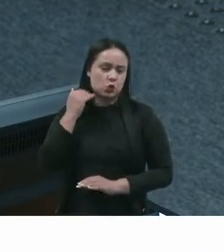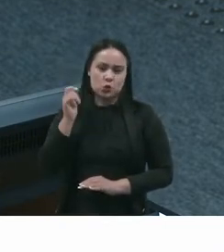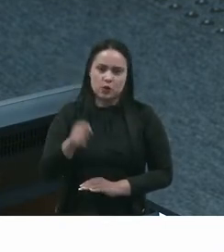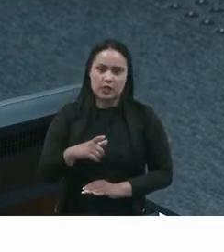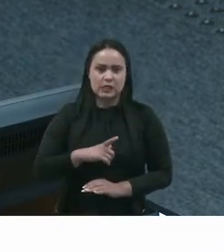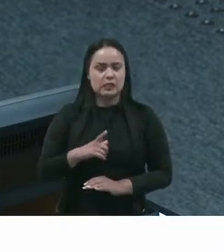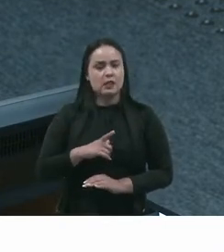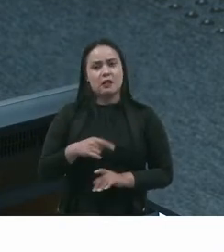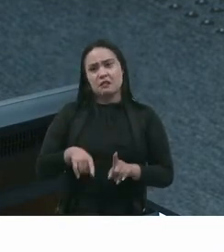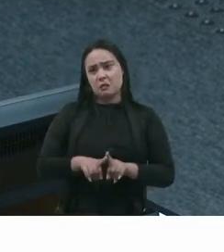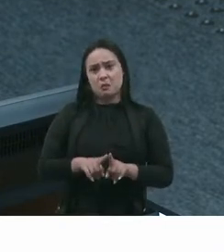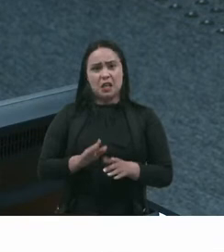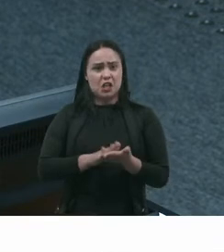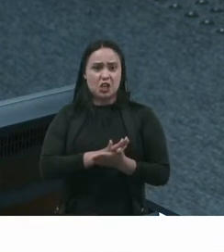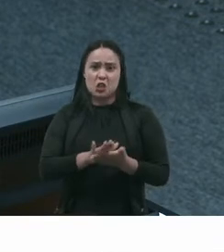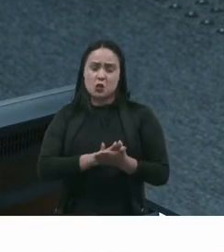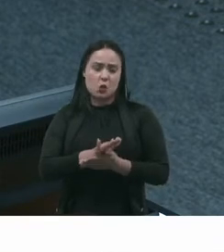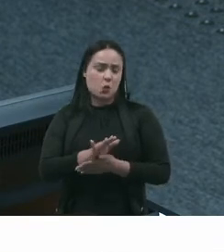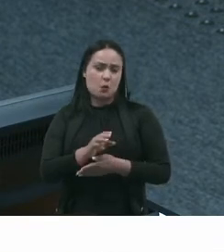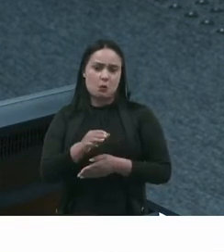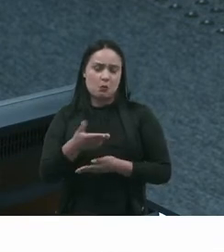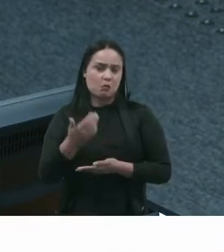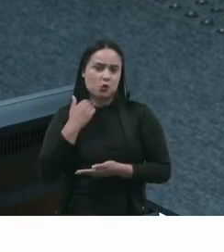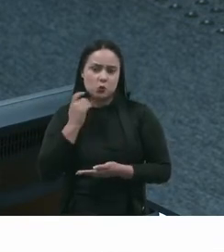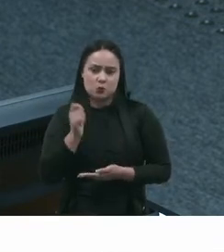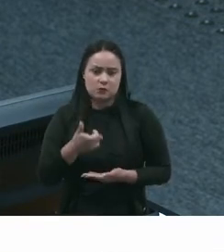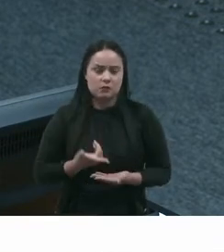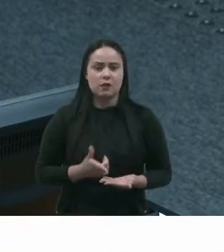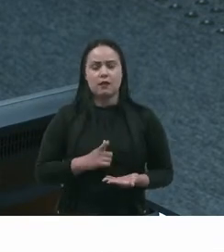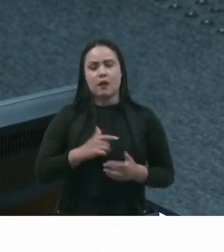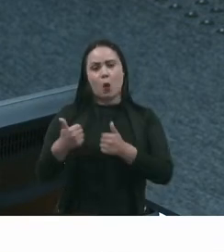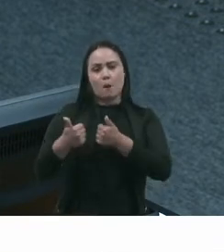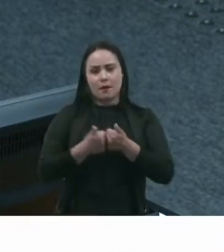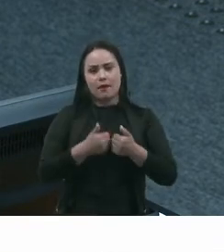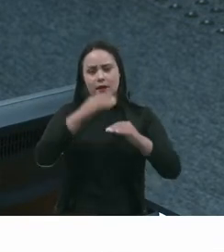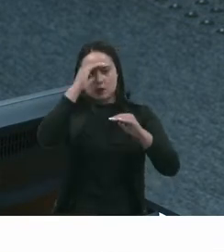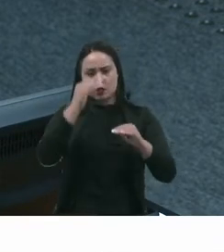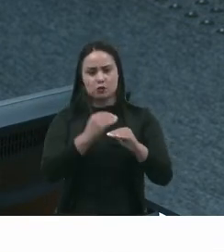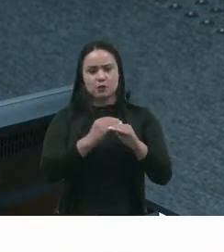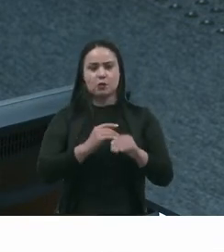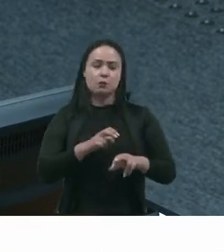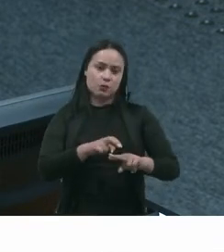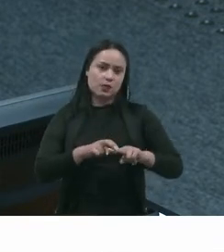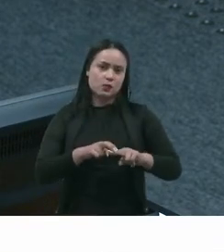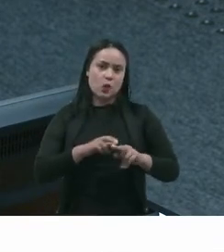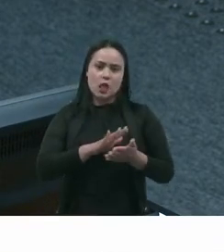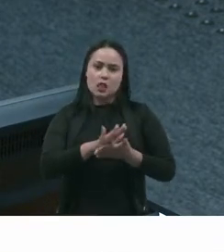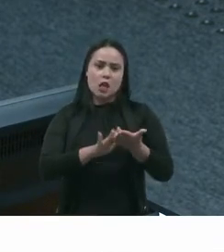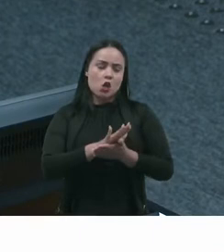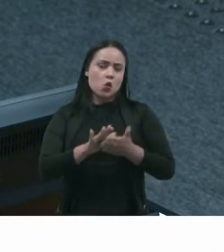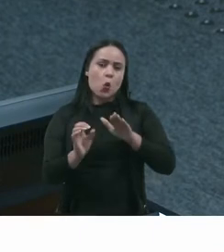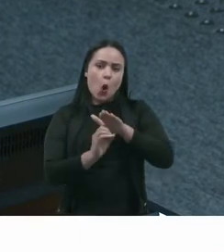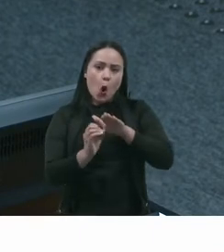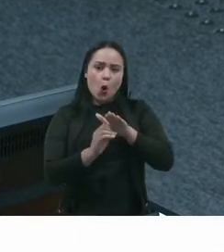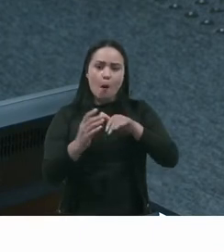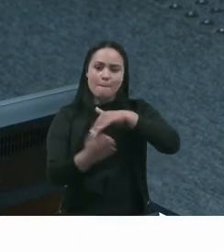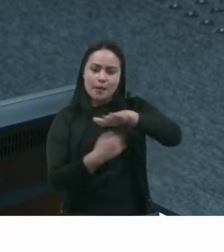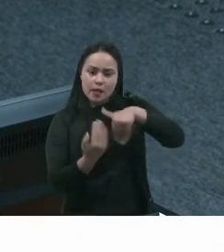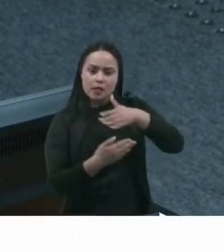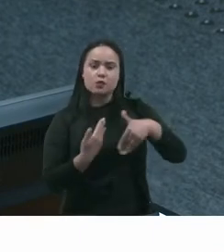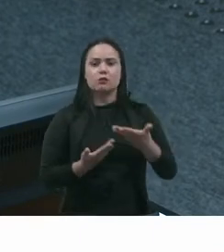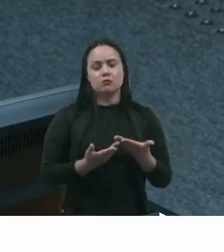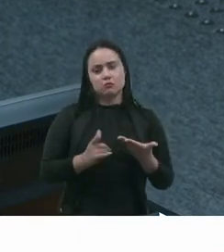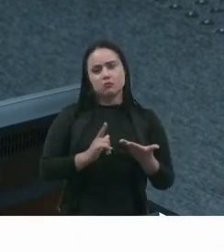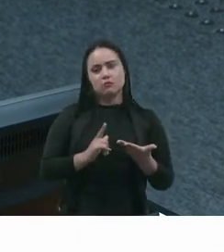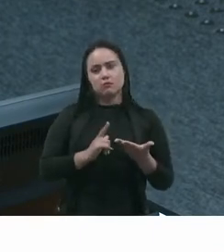acompanhasse esse entendimento. Por isso que eu acho que num órgão misto, híbrido, como é este Conselho Nacional de